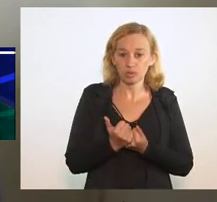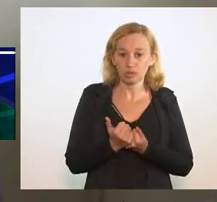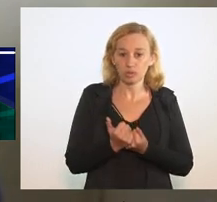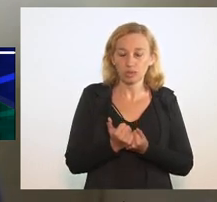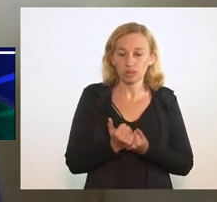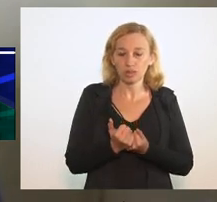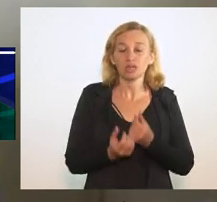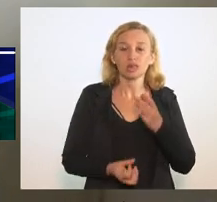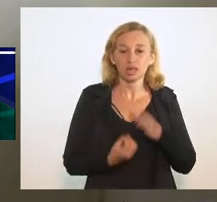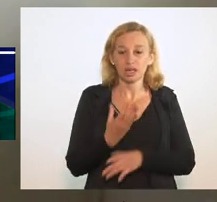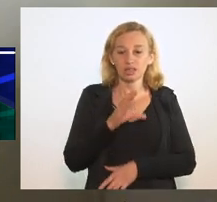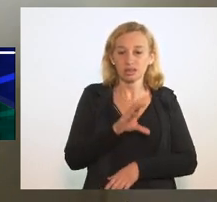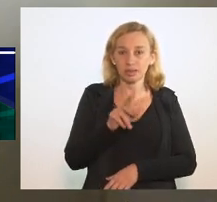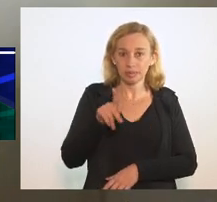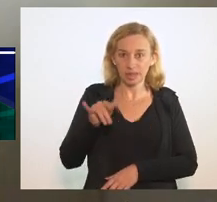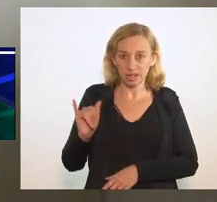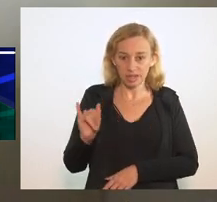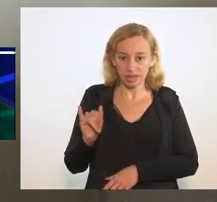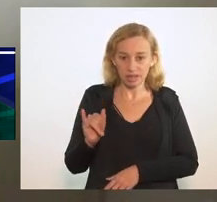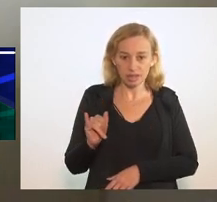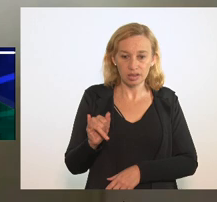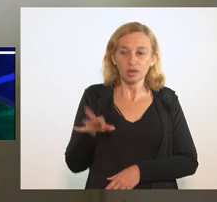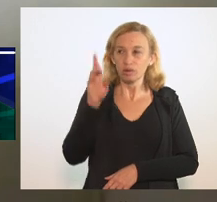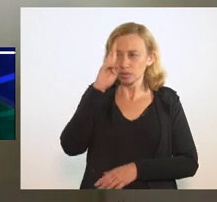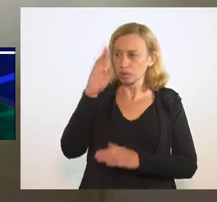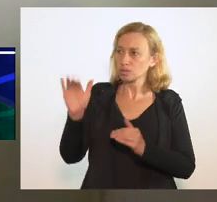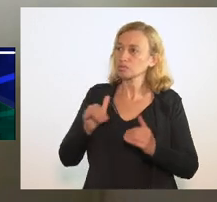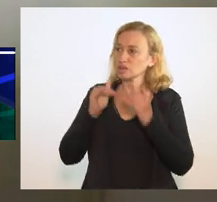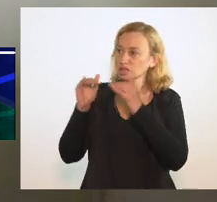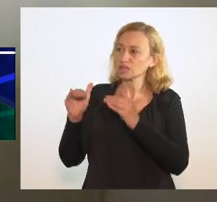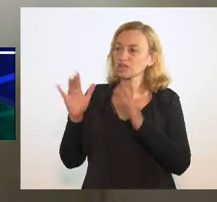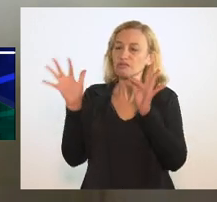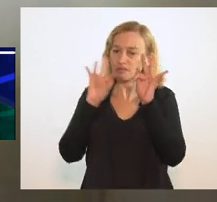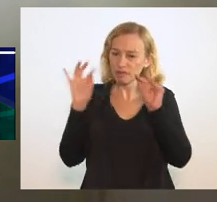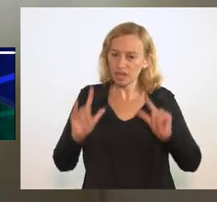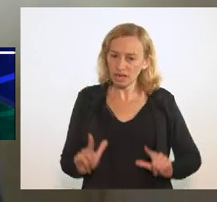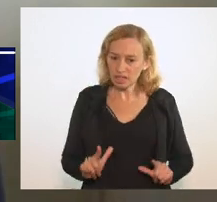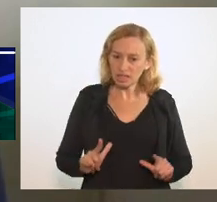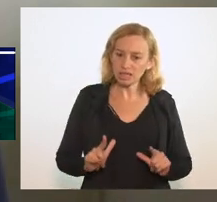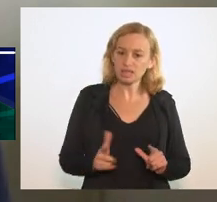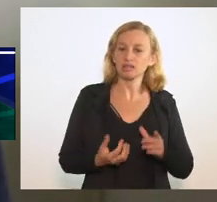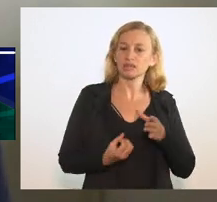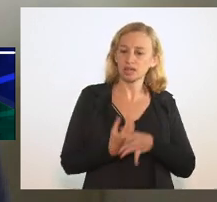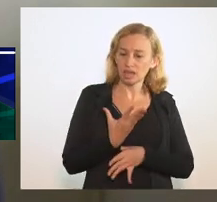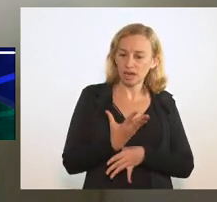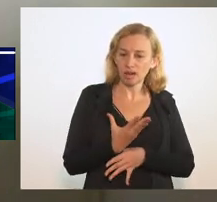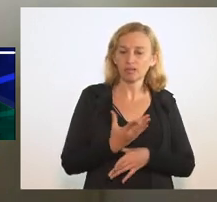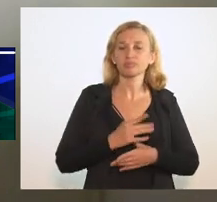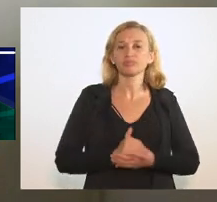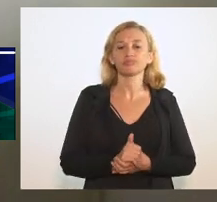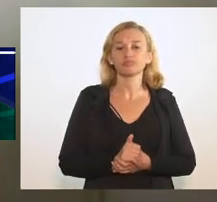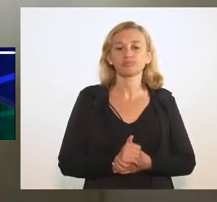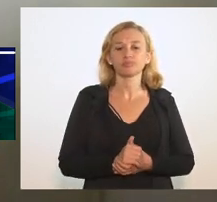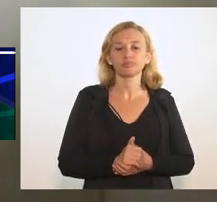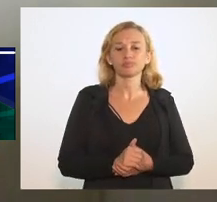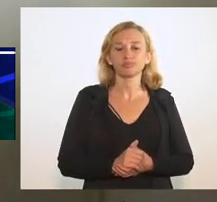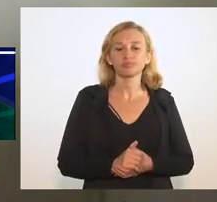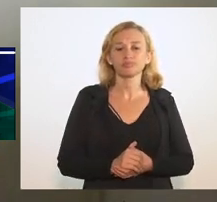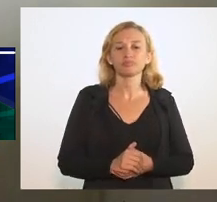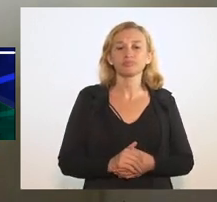instalação da CPI. Vossa Excelência foi muito feliz em fazê-lo. E eu até